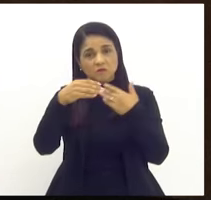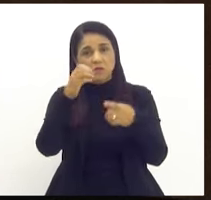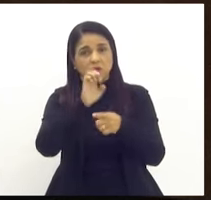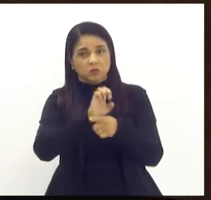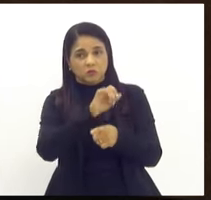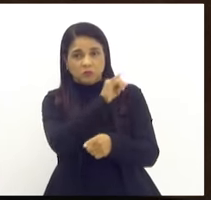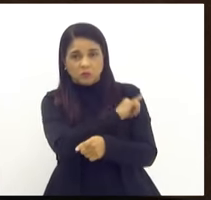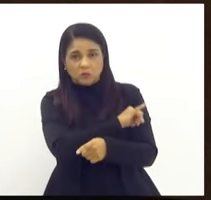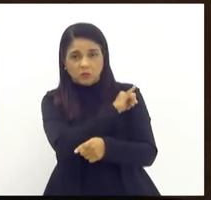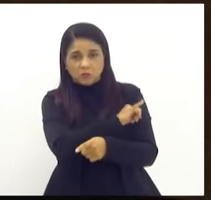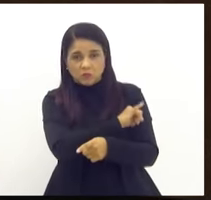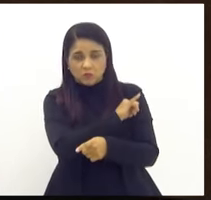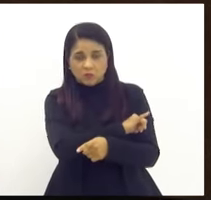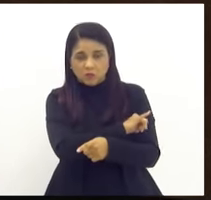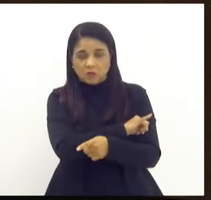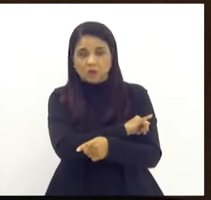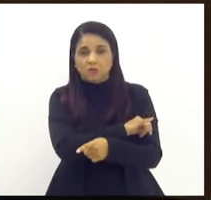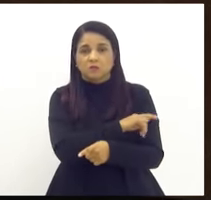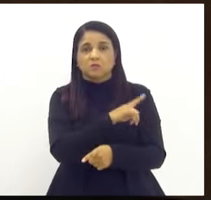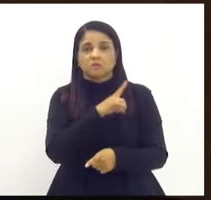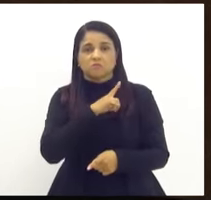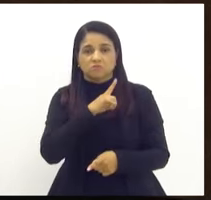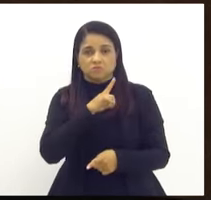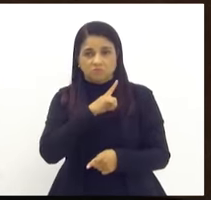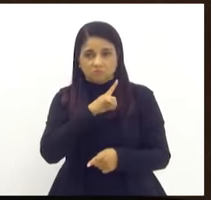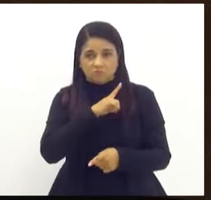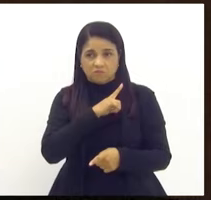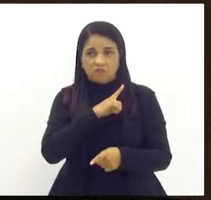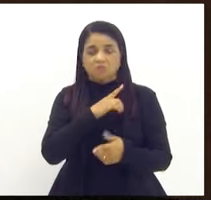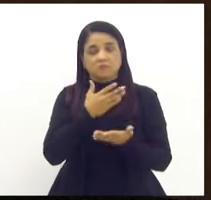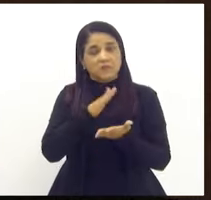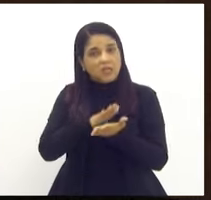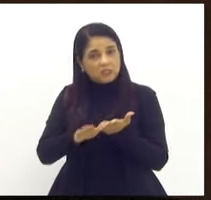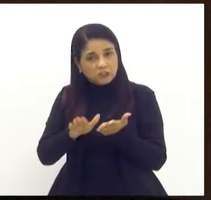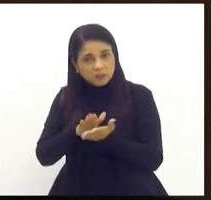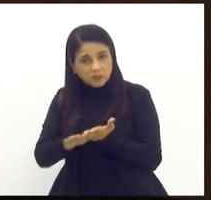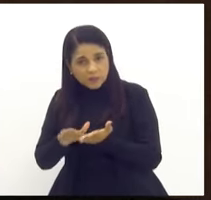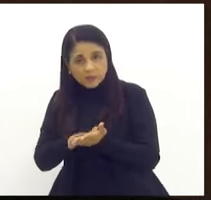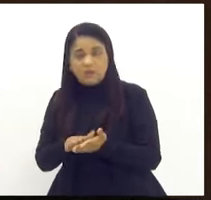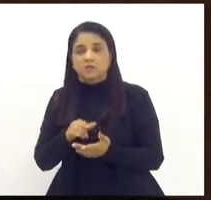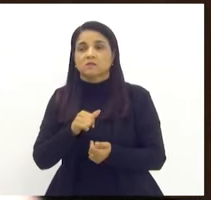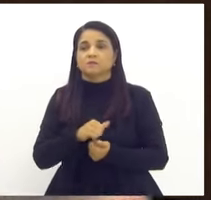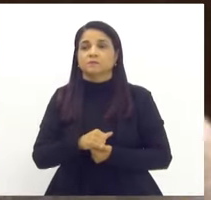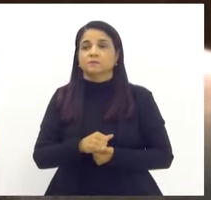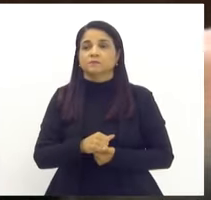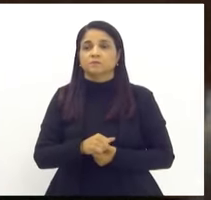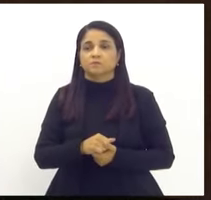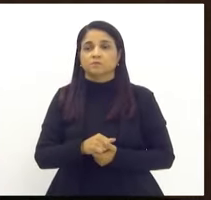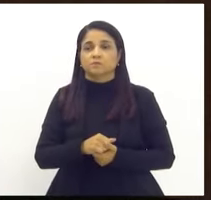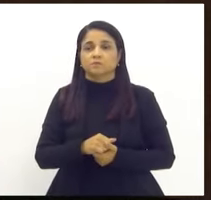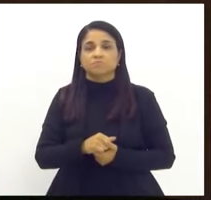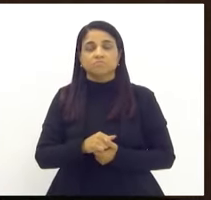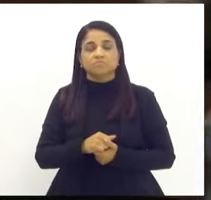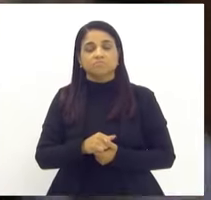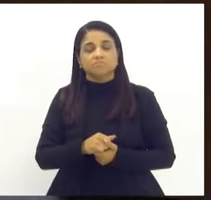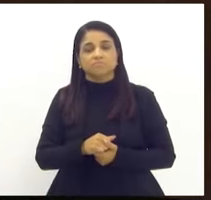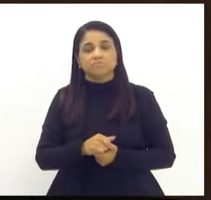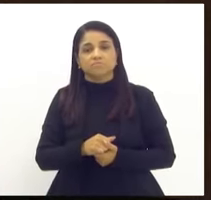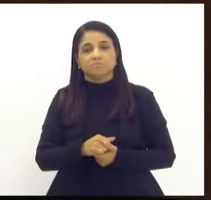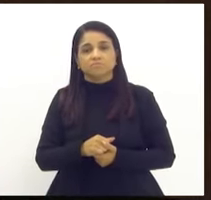eh estejam preteridos em relação às despesas enfim